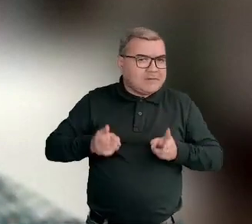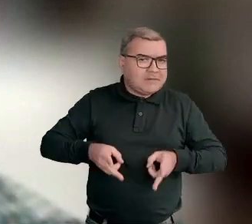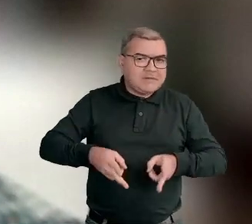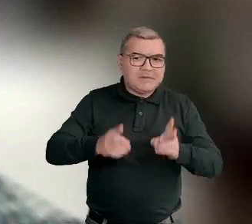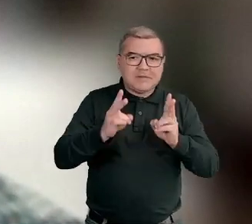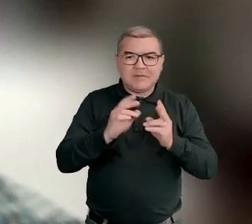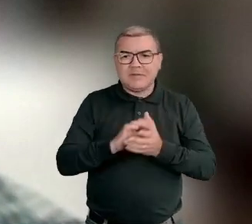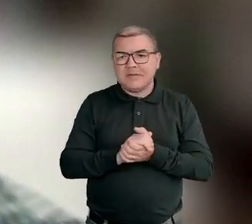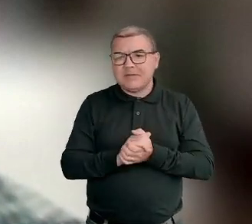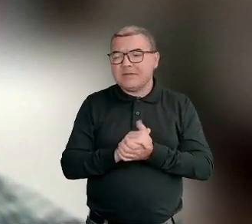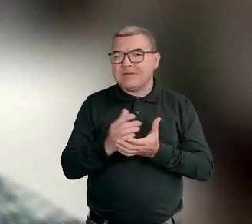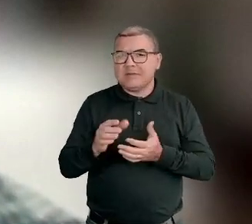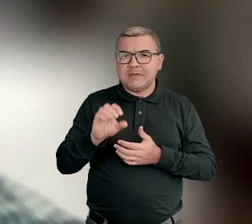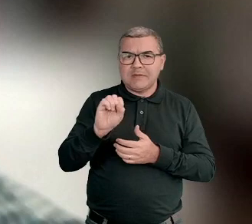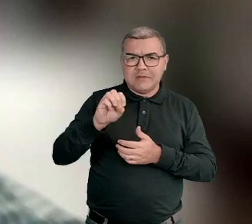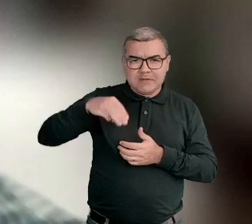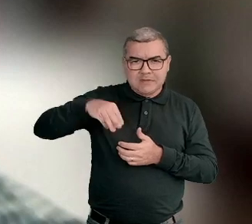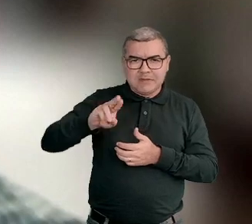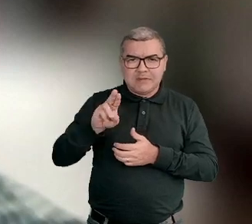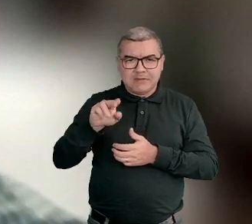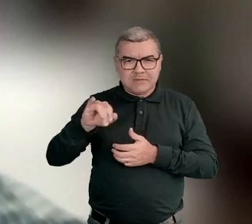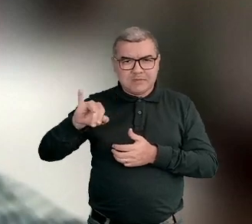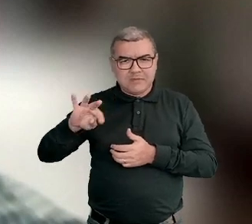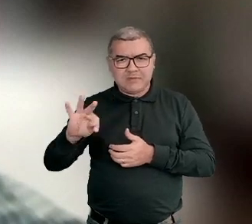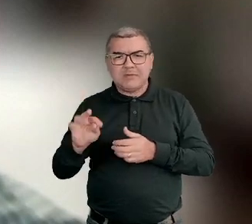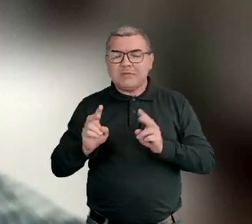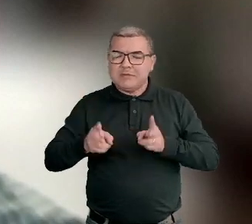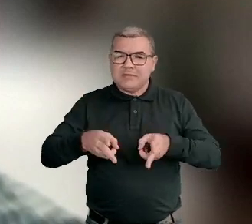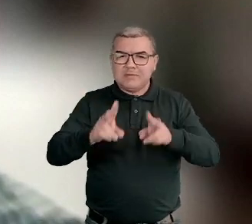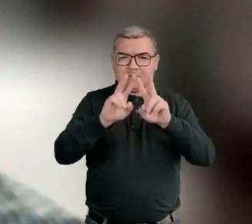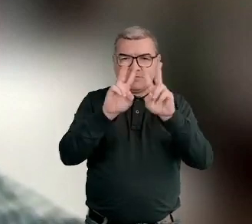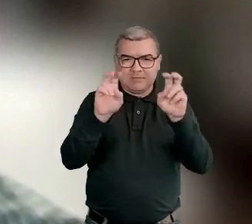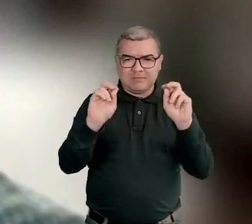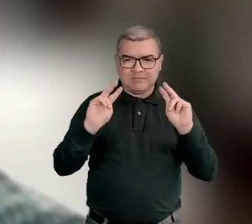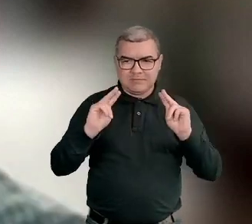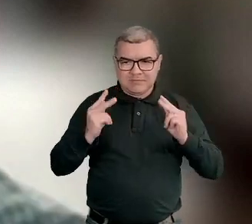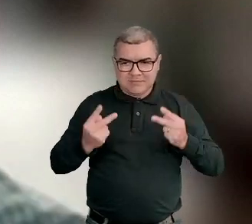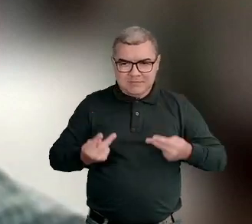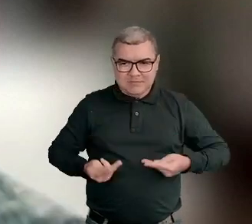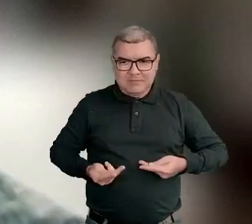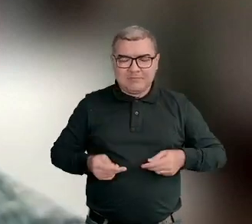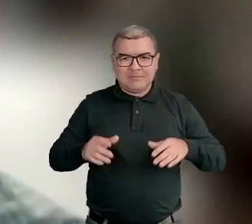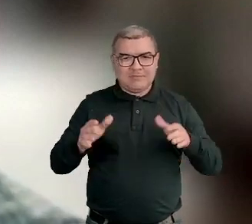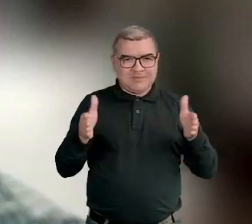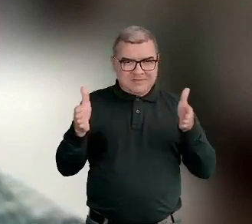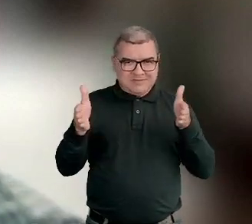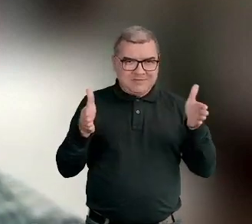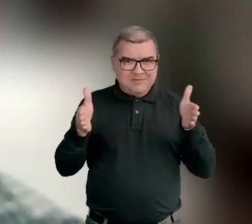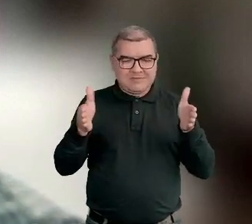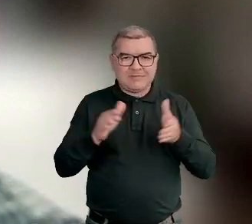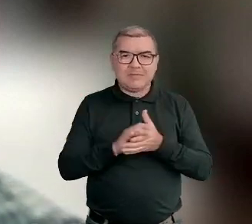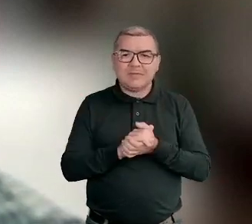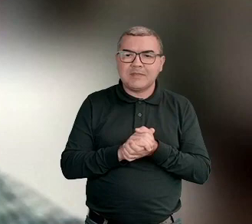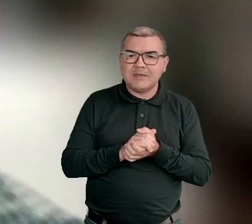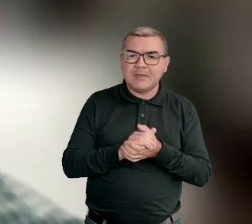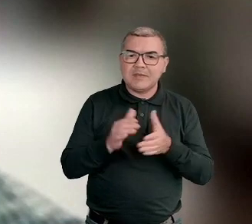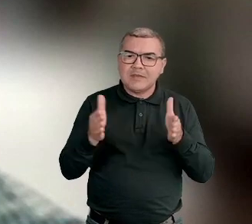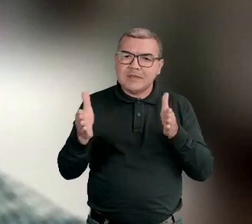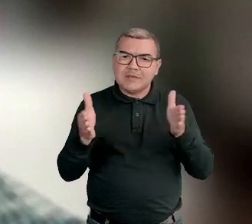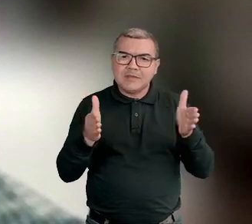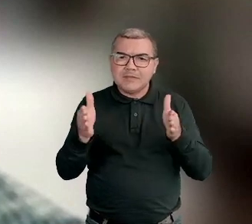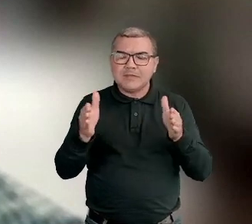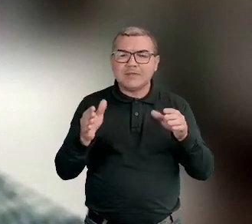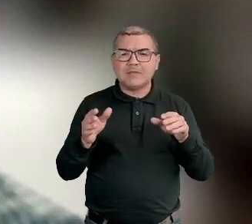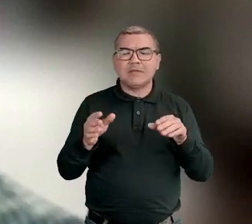Tradicionalmente, o encerramento do Summit é feito com a sessão Humanidade, desde sua criação. A sessão Humanidade, para quem não conhece, foi uma